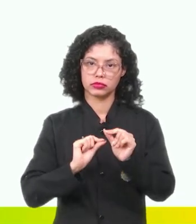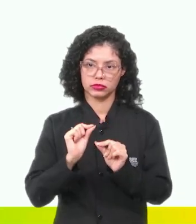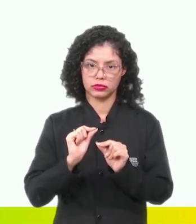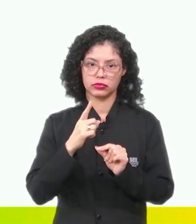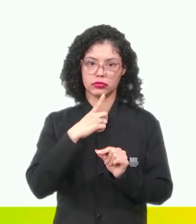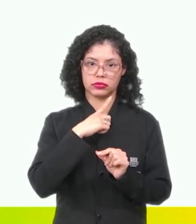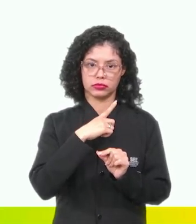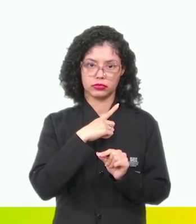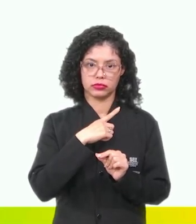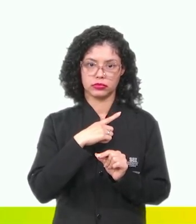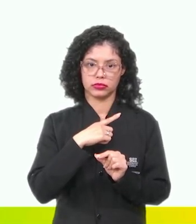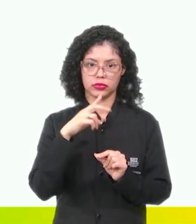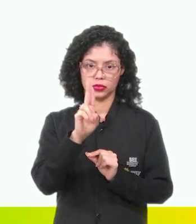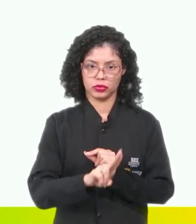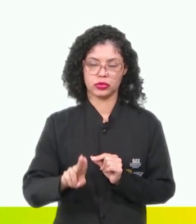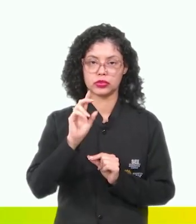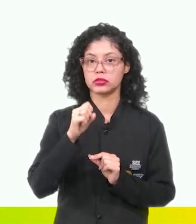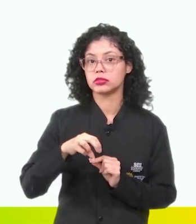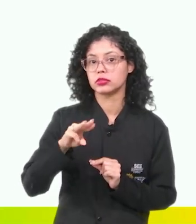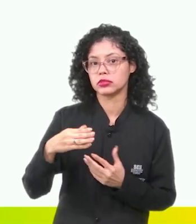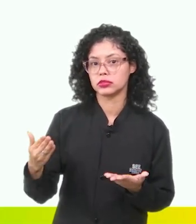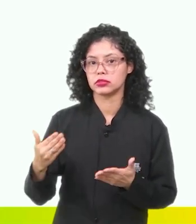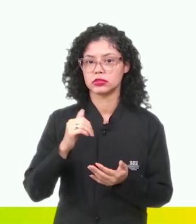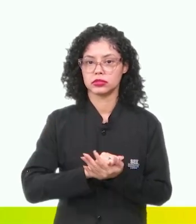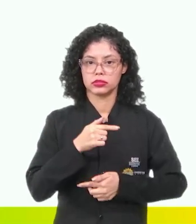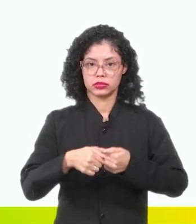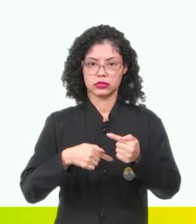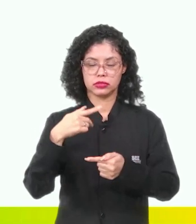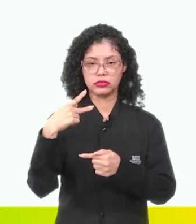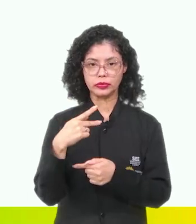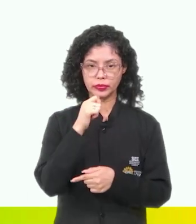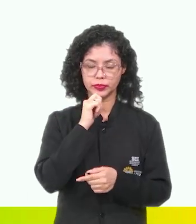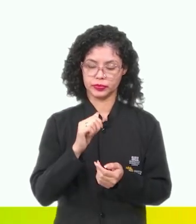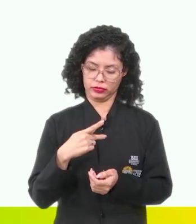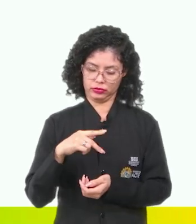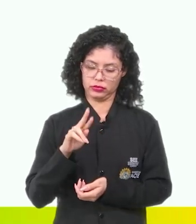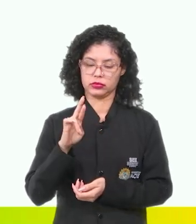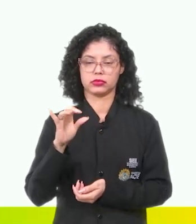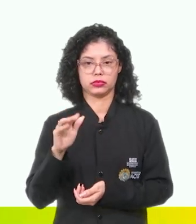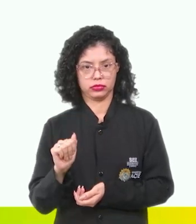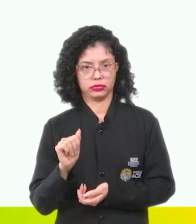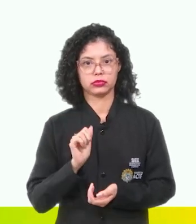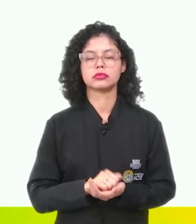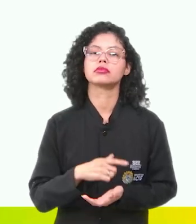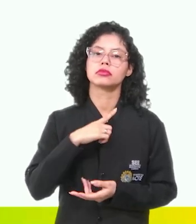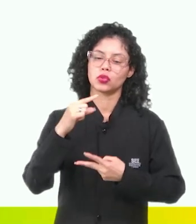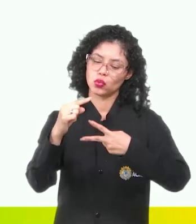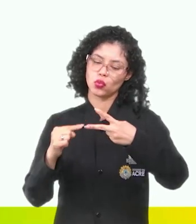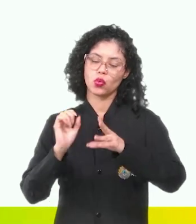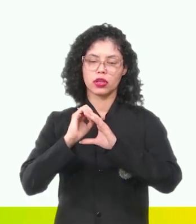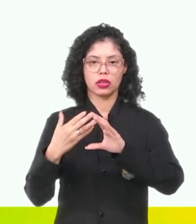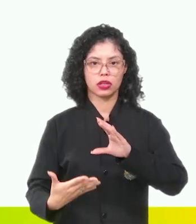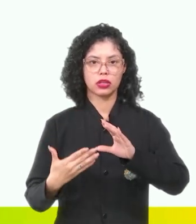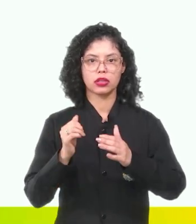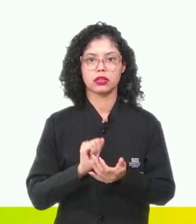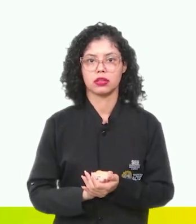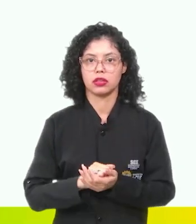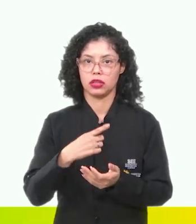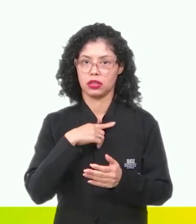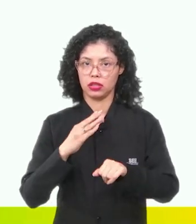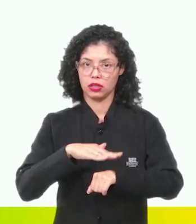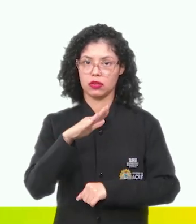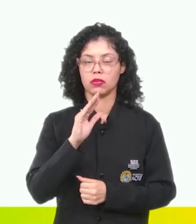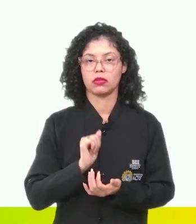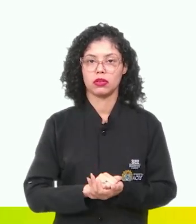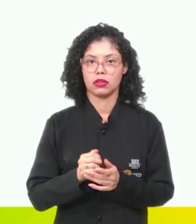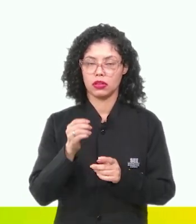Ele utilizou quem? Geração P, que é geração pura. Ele pegou duas características. Temos uma